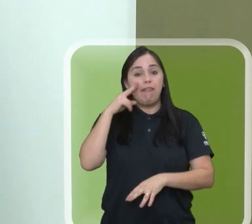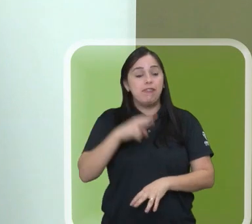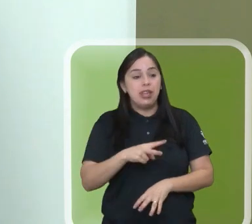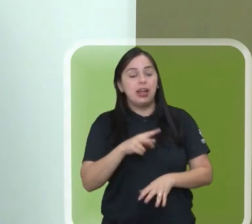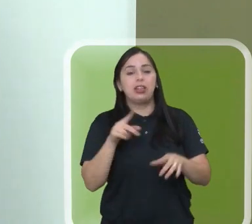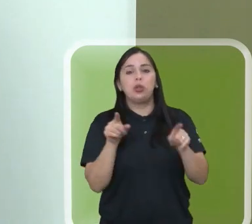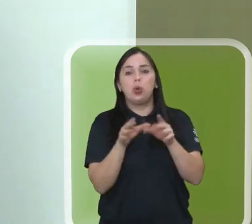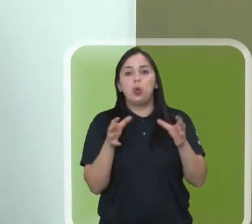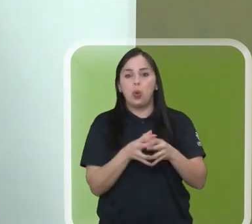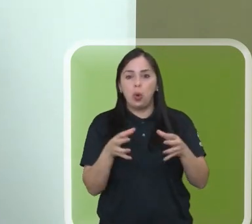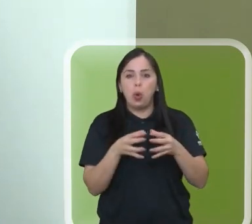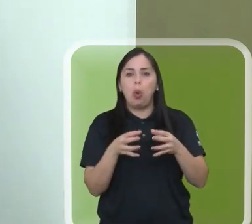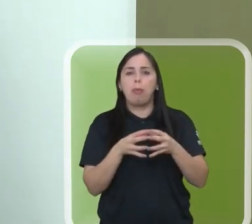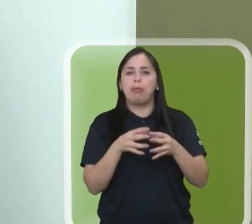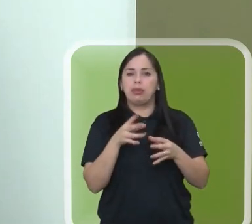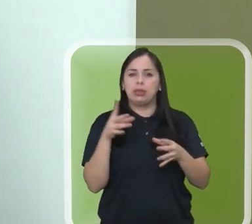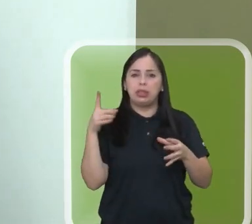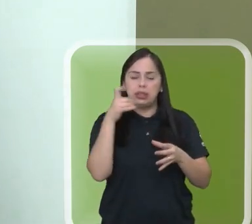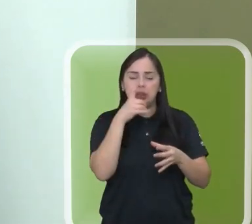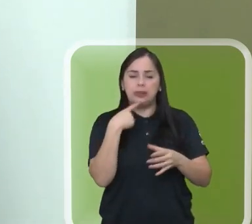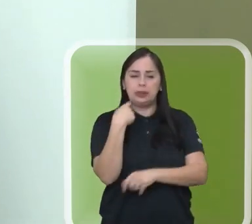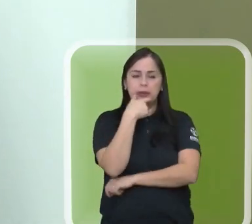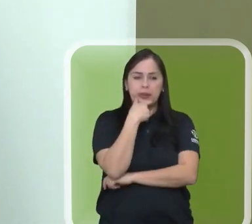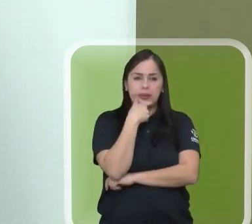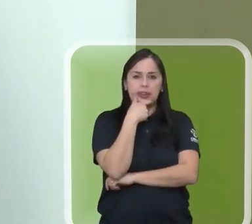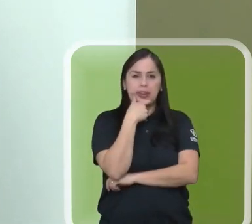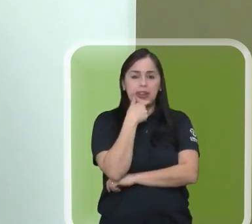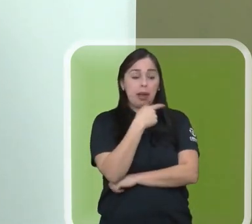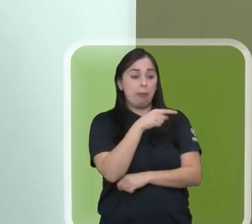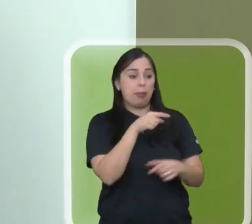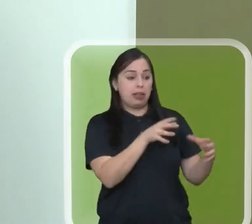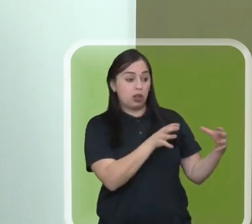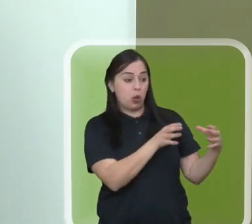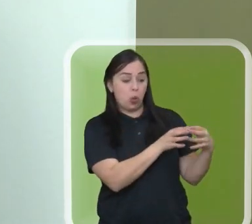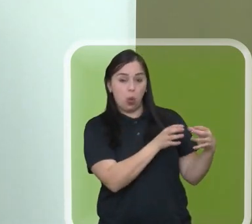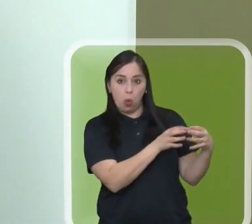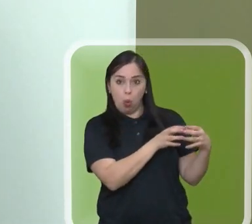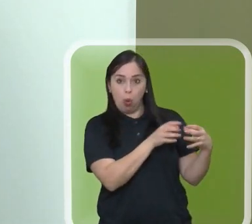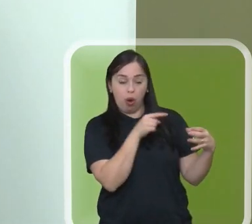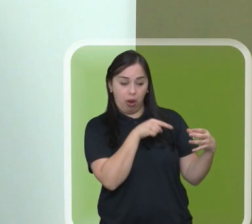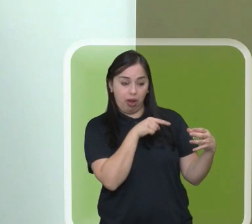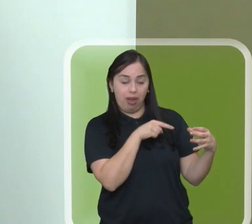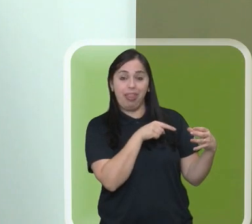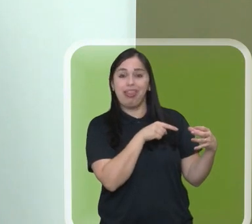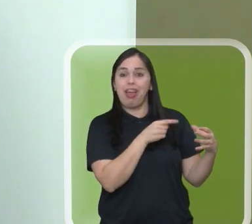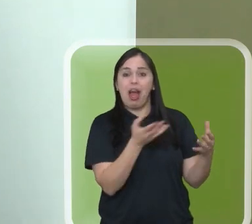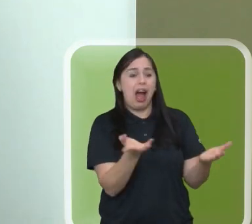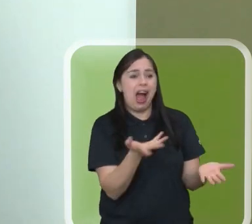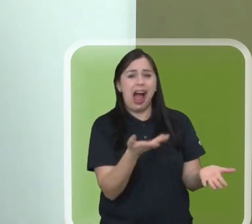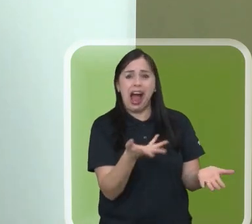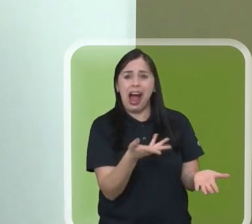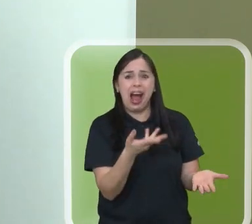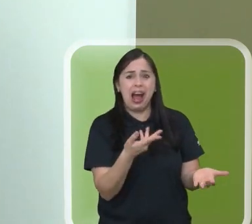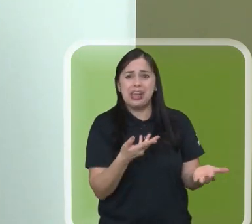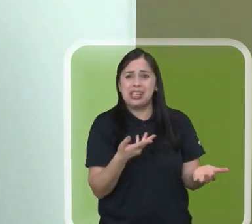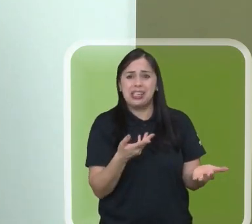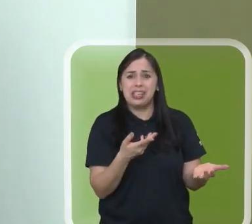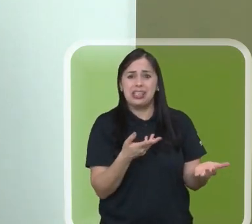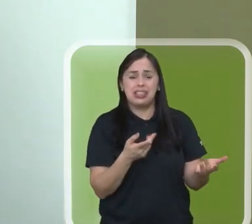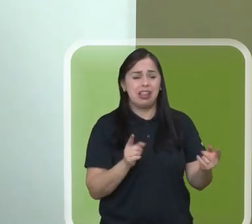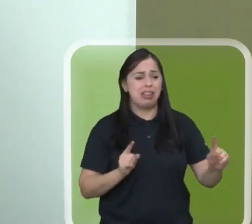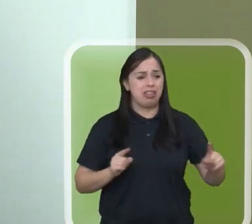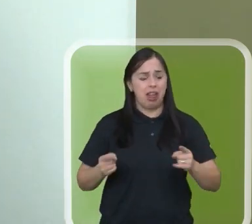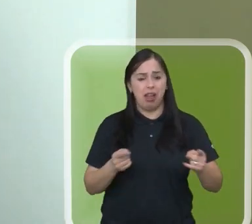né? Dava para reparar a velocidade que tinha do time do Capivariano. Então, alguns jogadores tinham dificuldade até